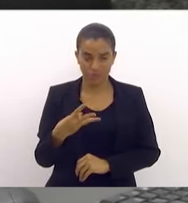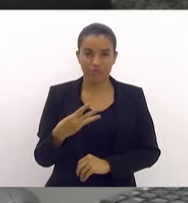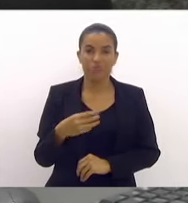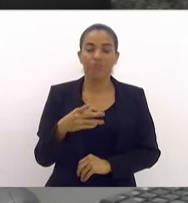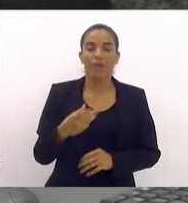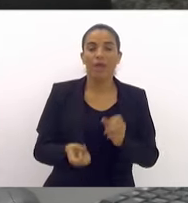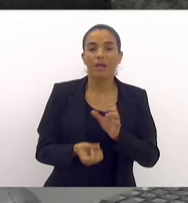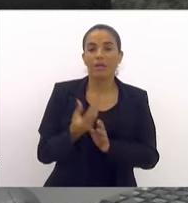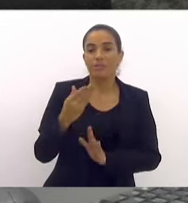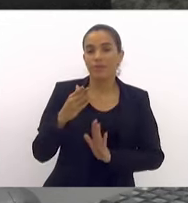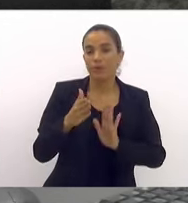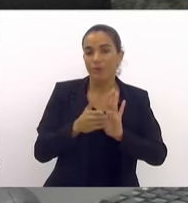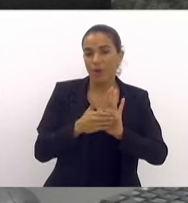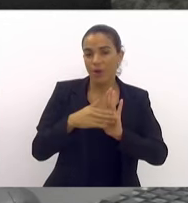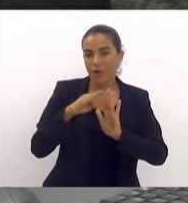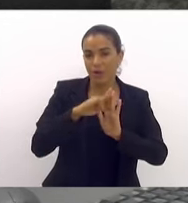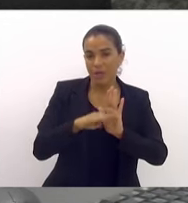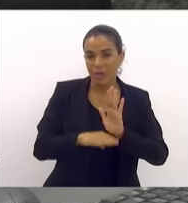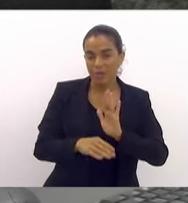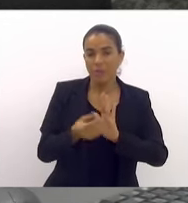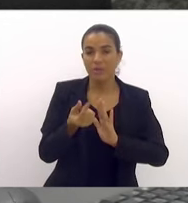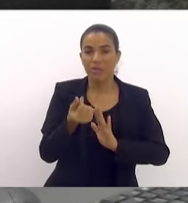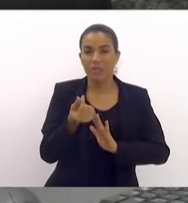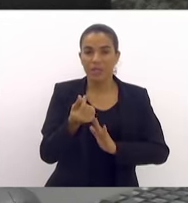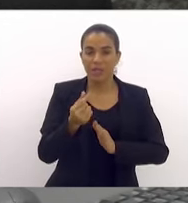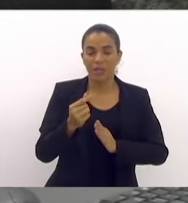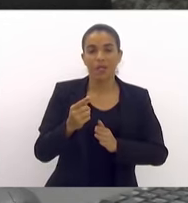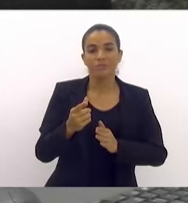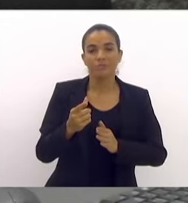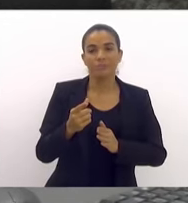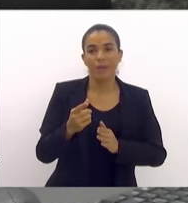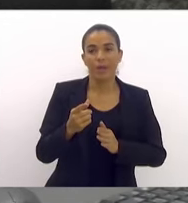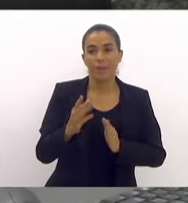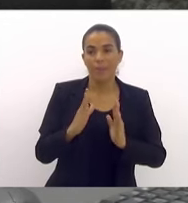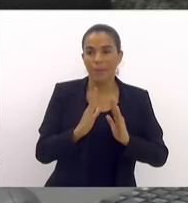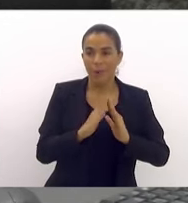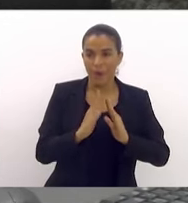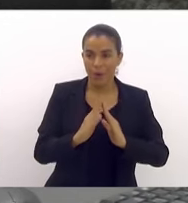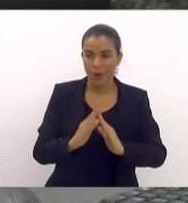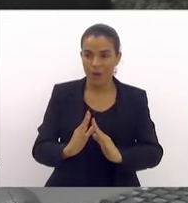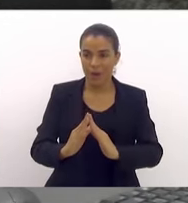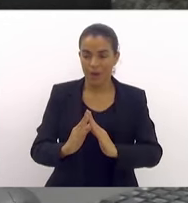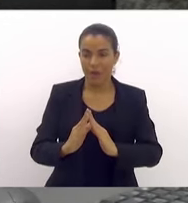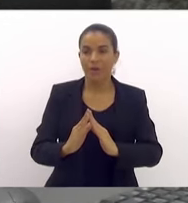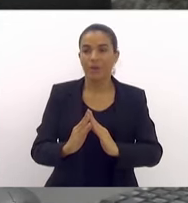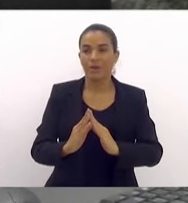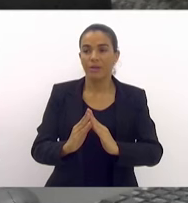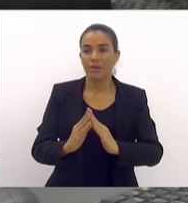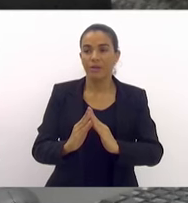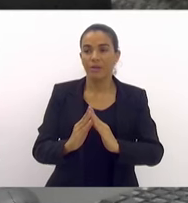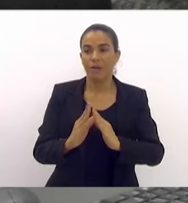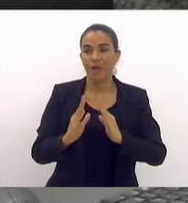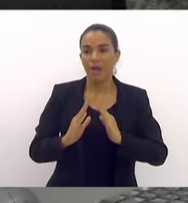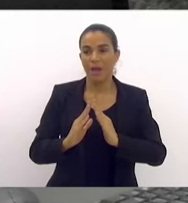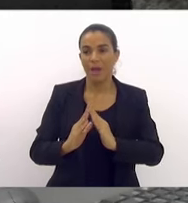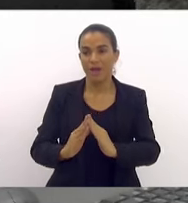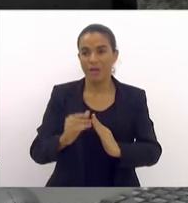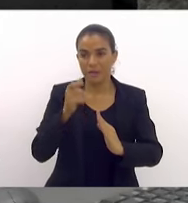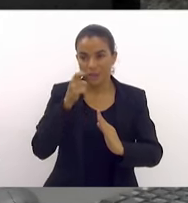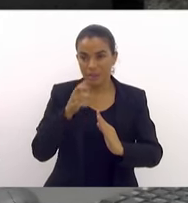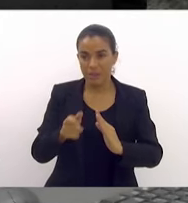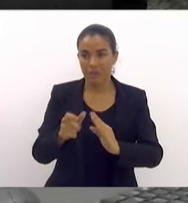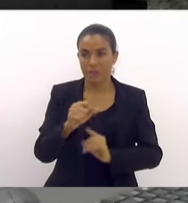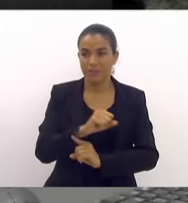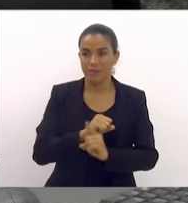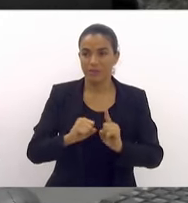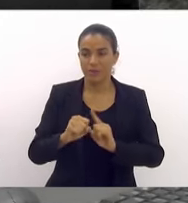a criação do Programa Estadual de Microcrédito para Melhorias Habitacionais para Habitação de Interesse